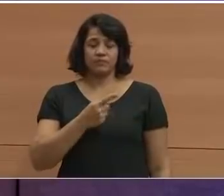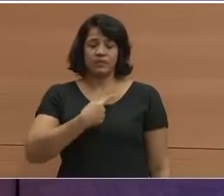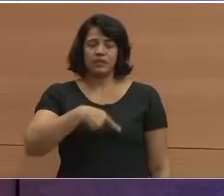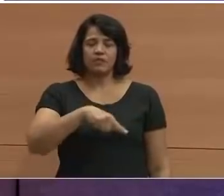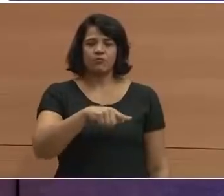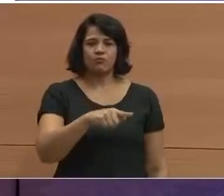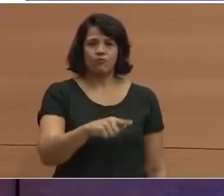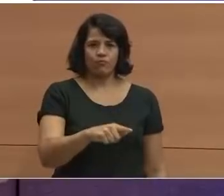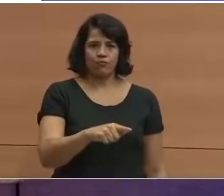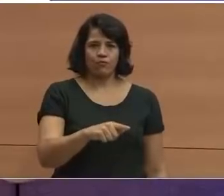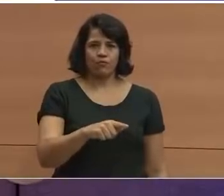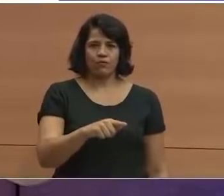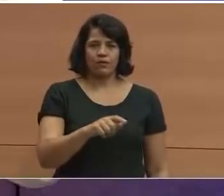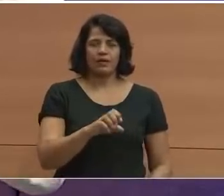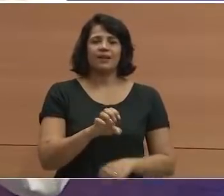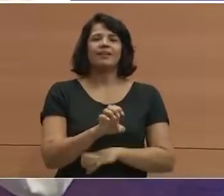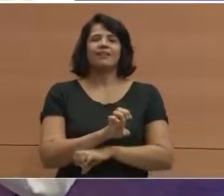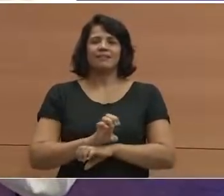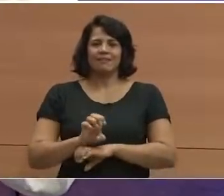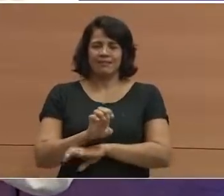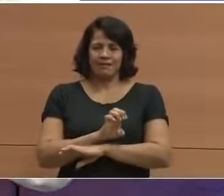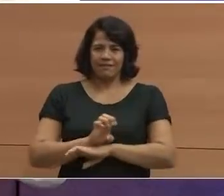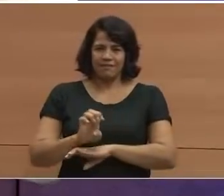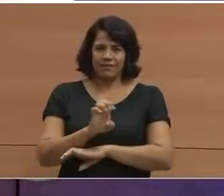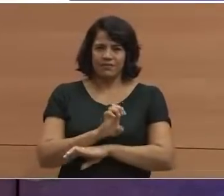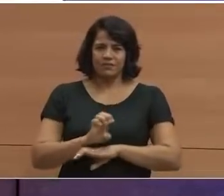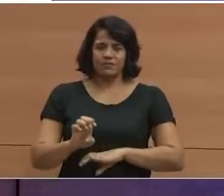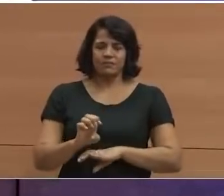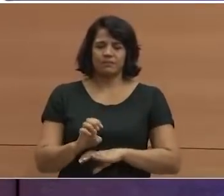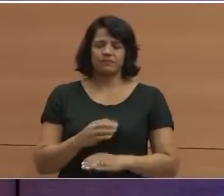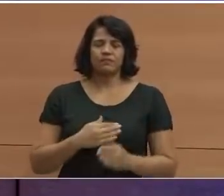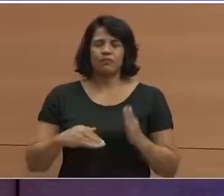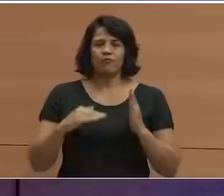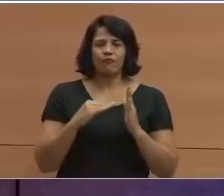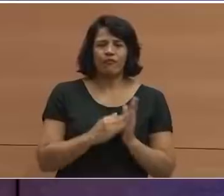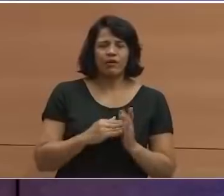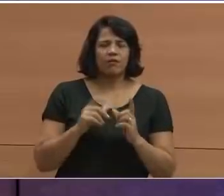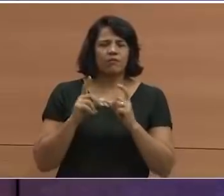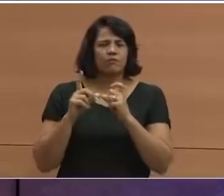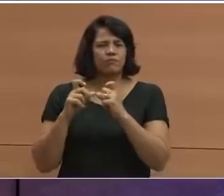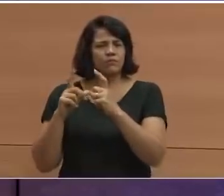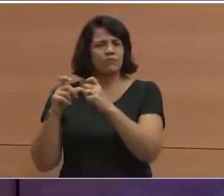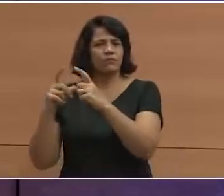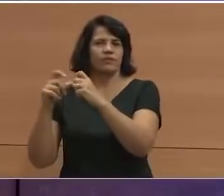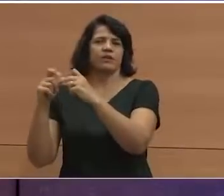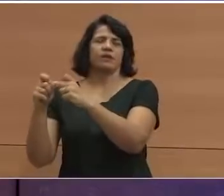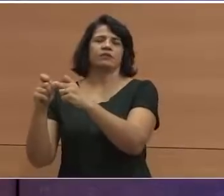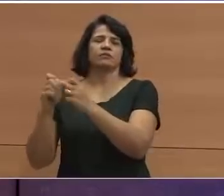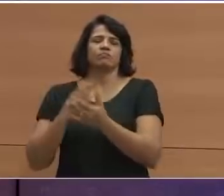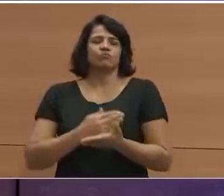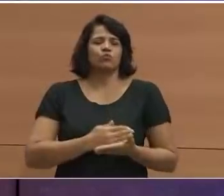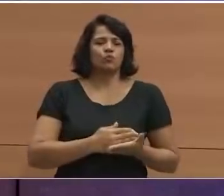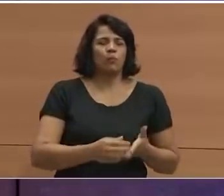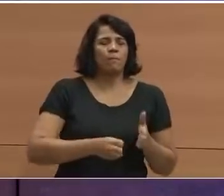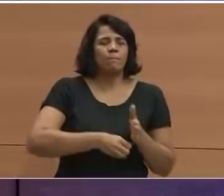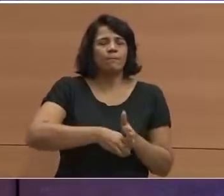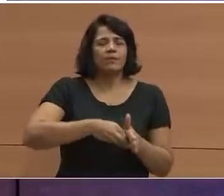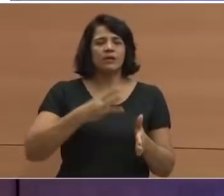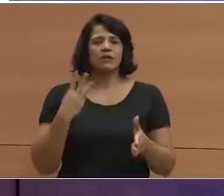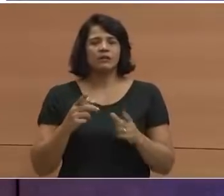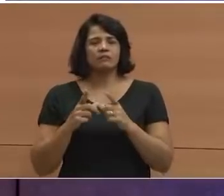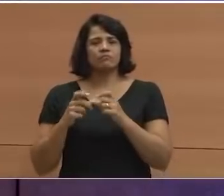no final da sua segunda viagem, e até o seu início da terceira